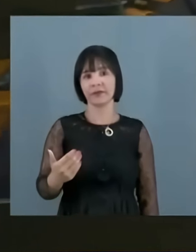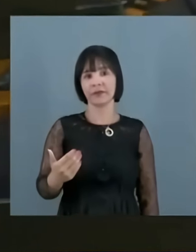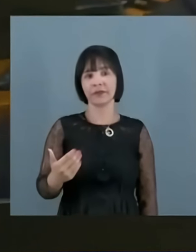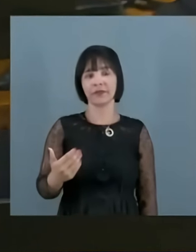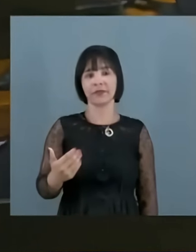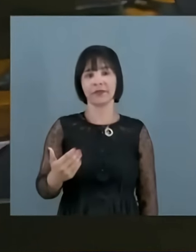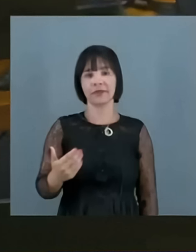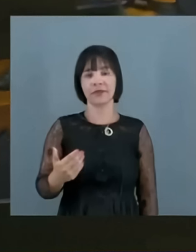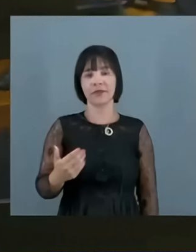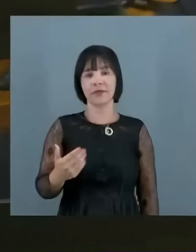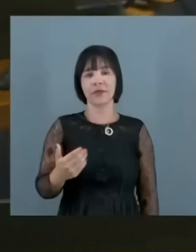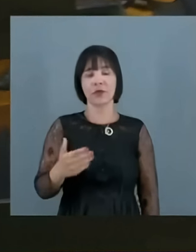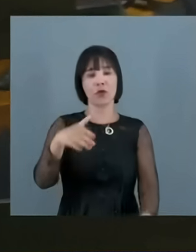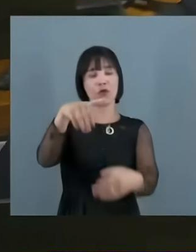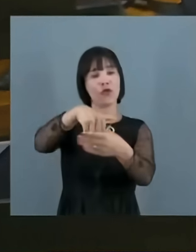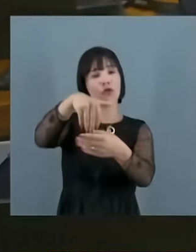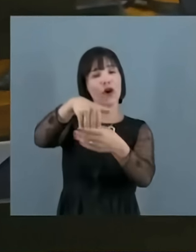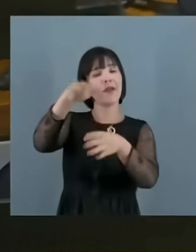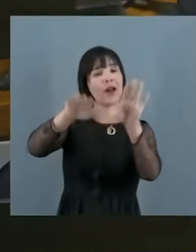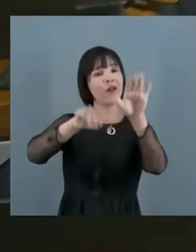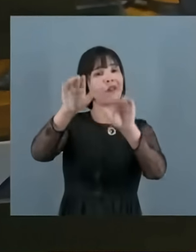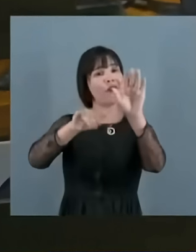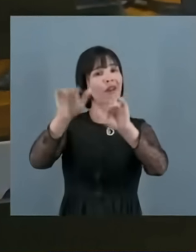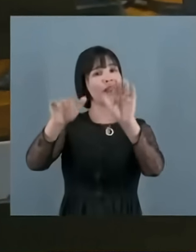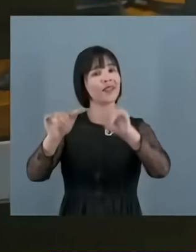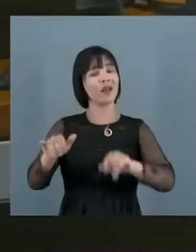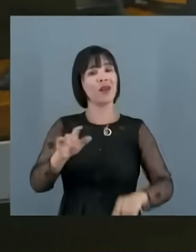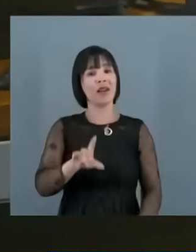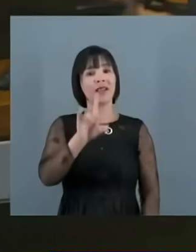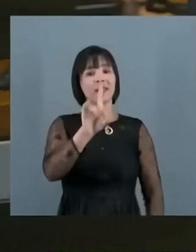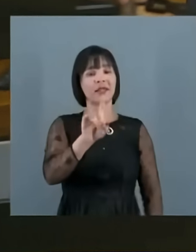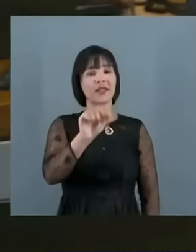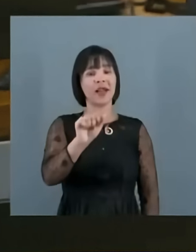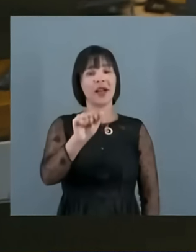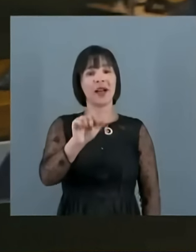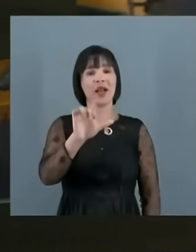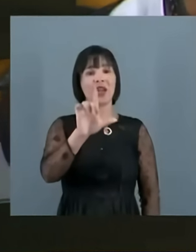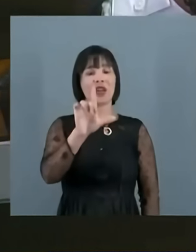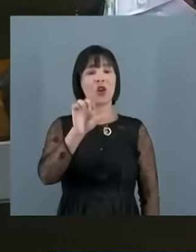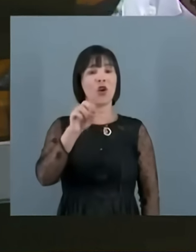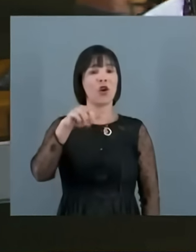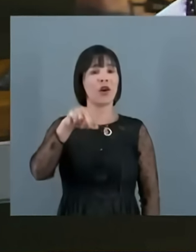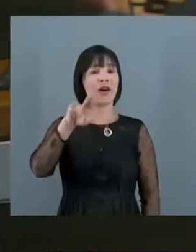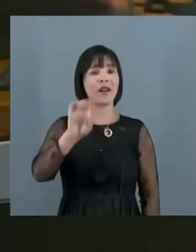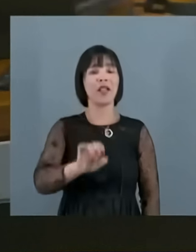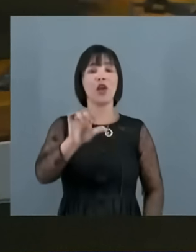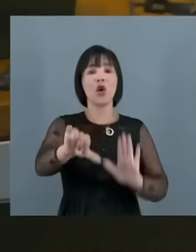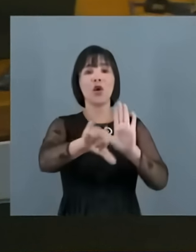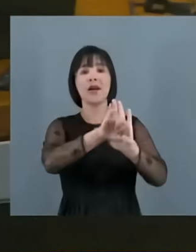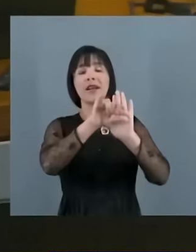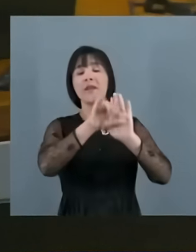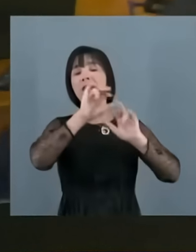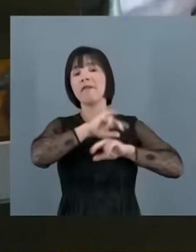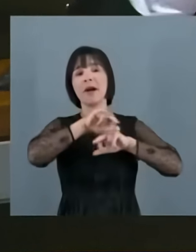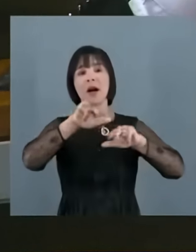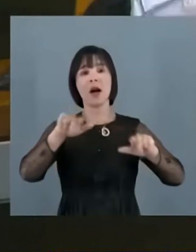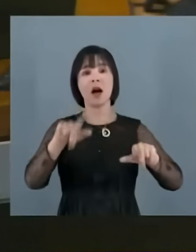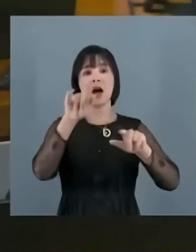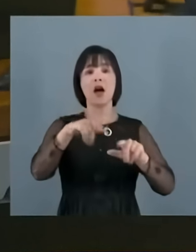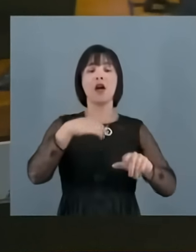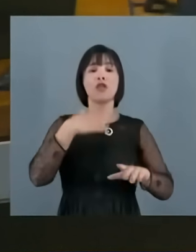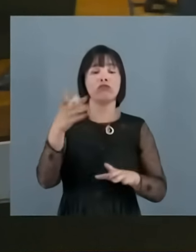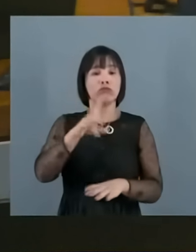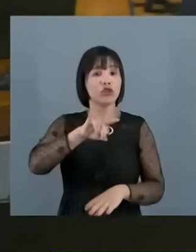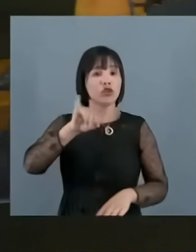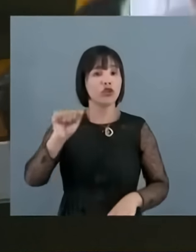vota a convocação de Daulane, que cometeu crimes à luz do dia,